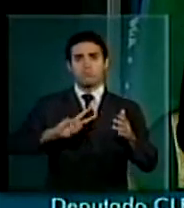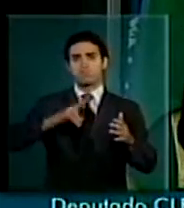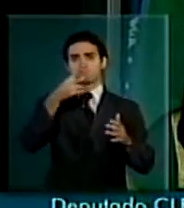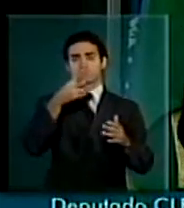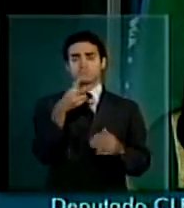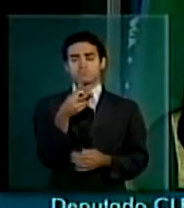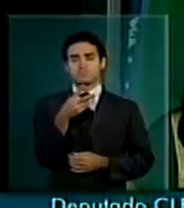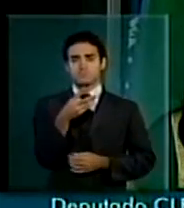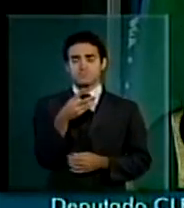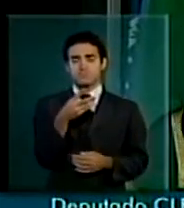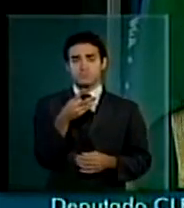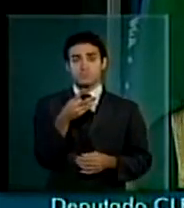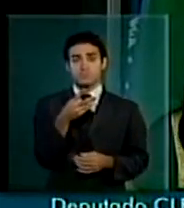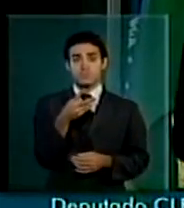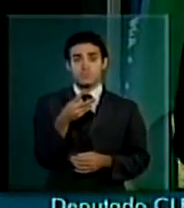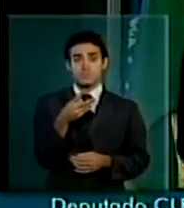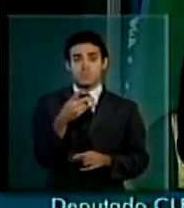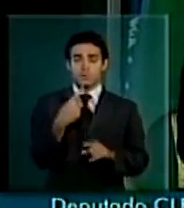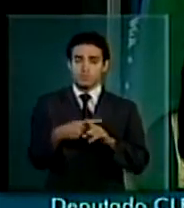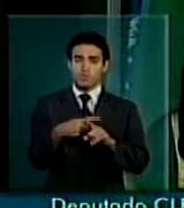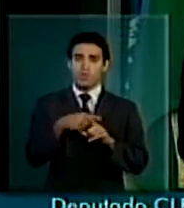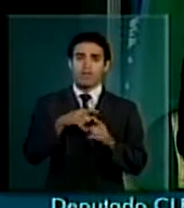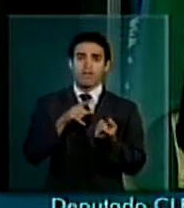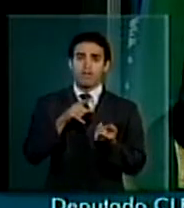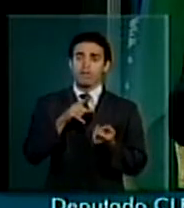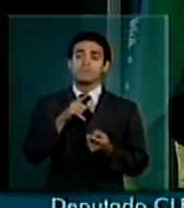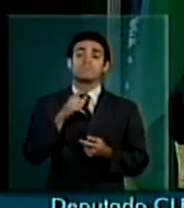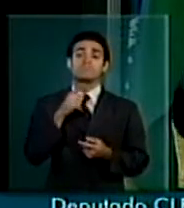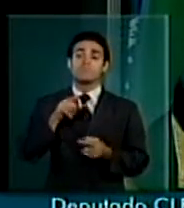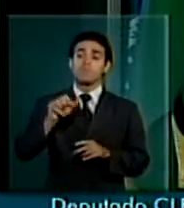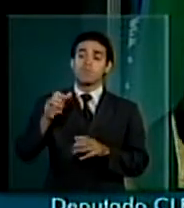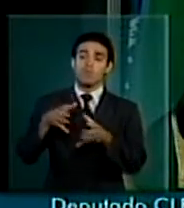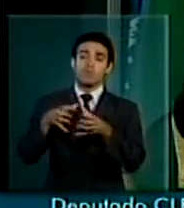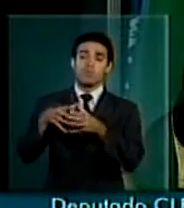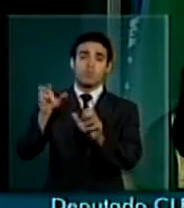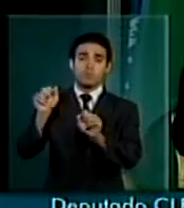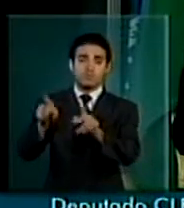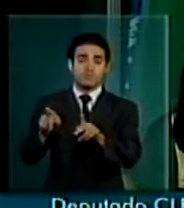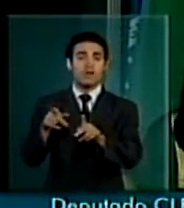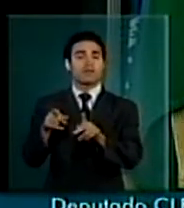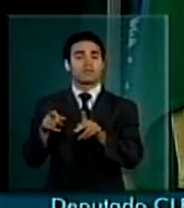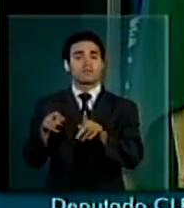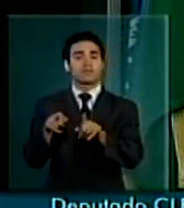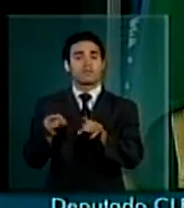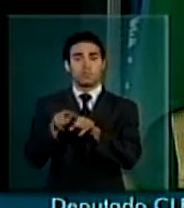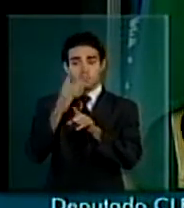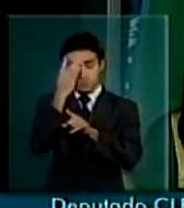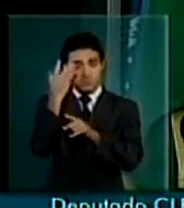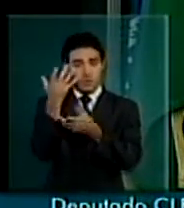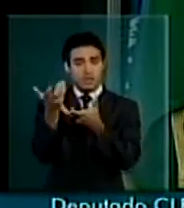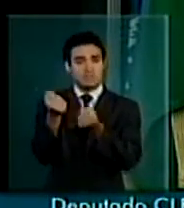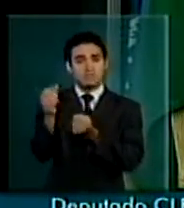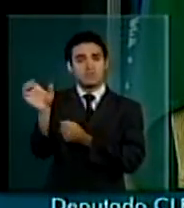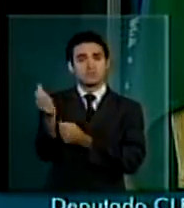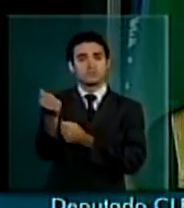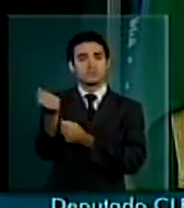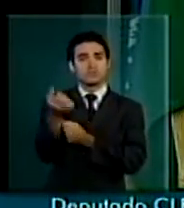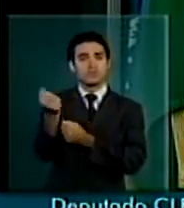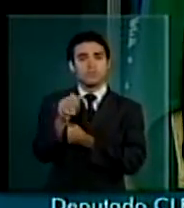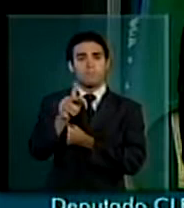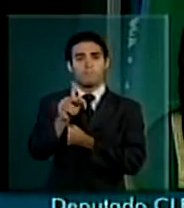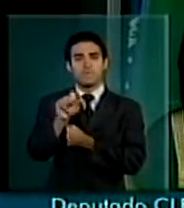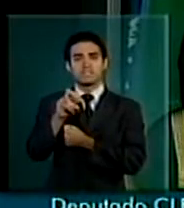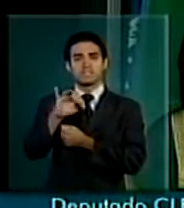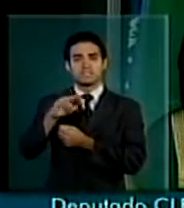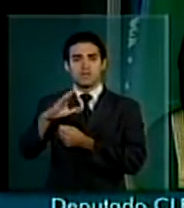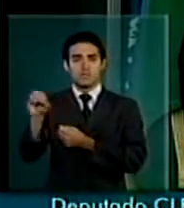Ou seja, é o anseio dos aposentados e pensionistas que nos move no sentido de poder, quando apresentar alguma proposta do